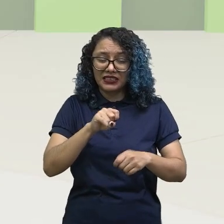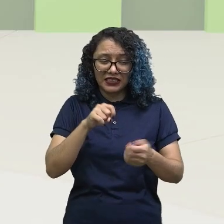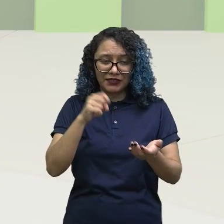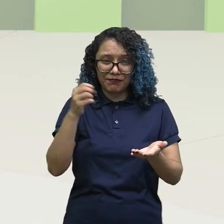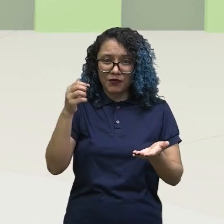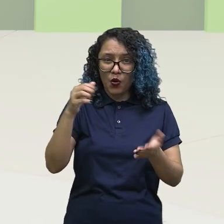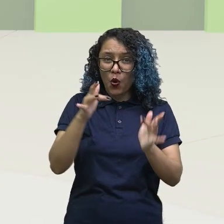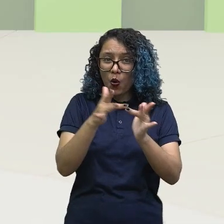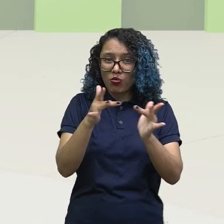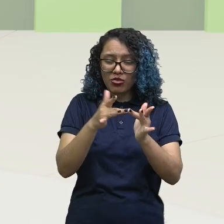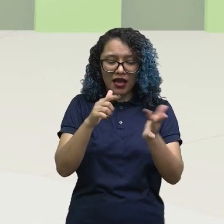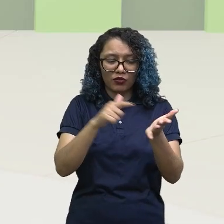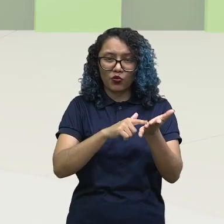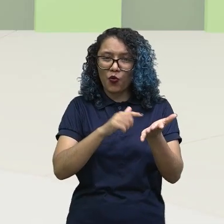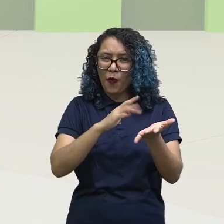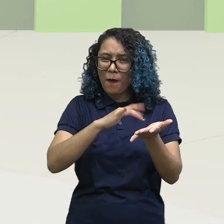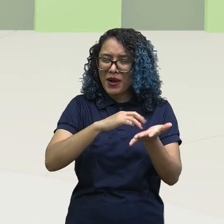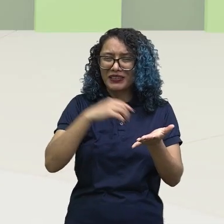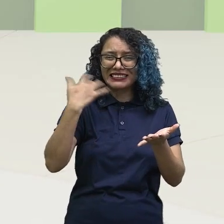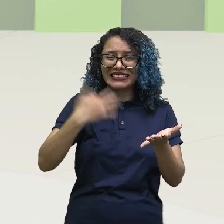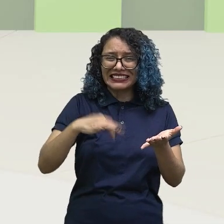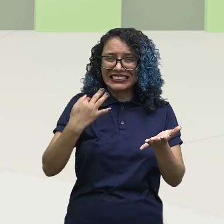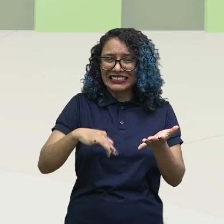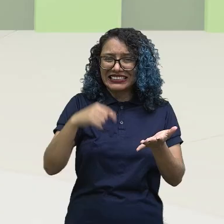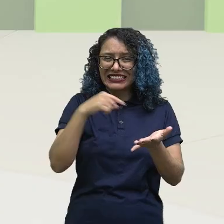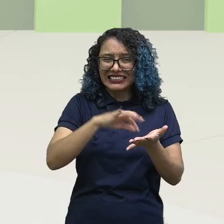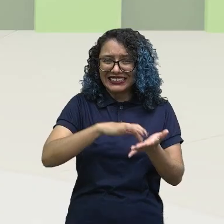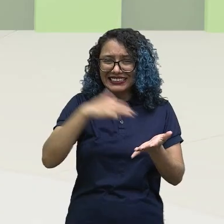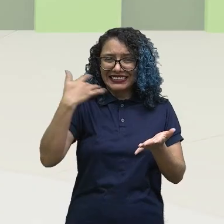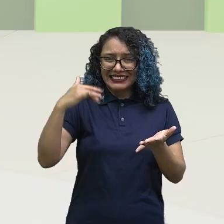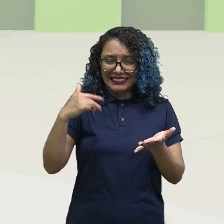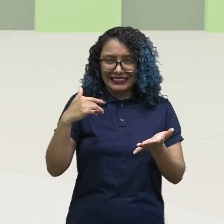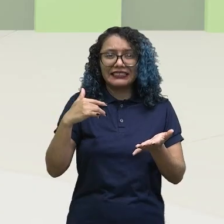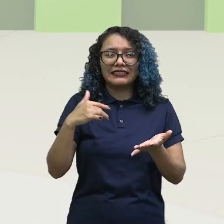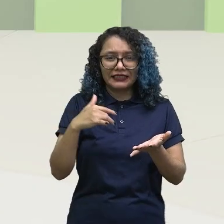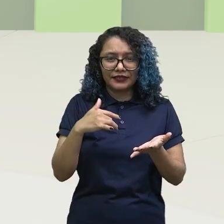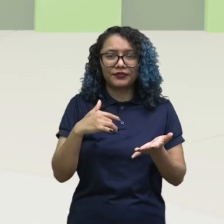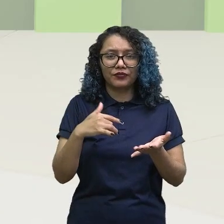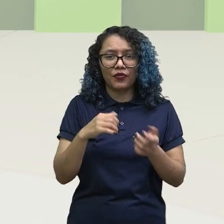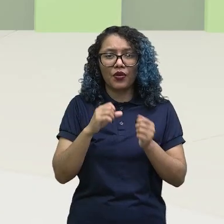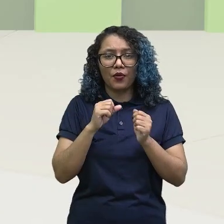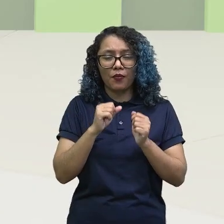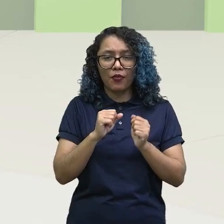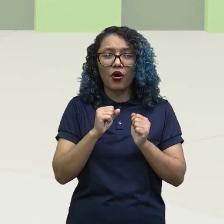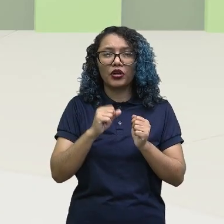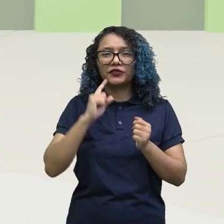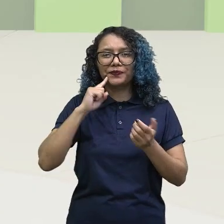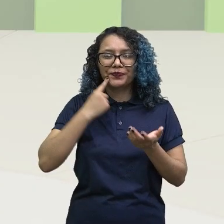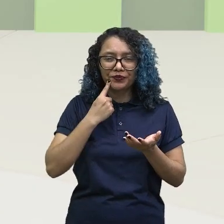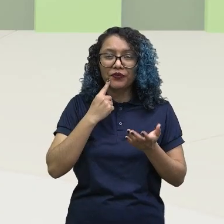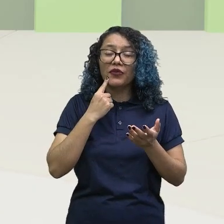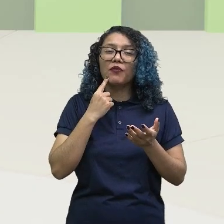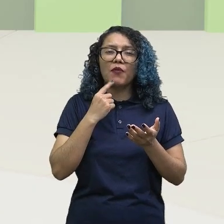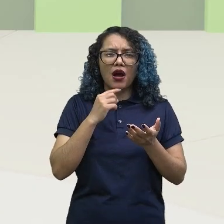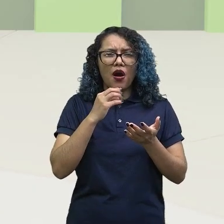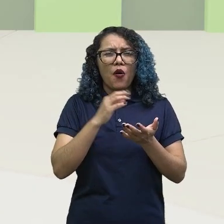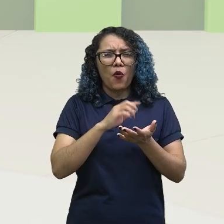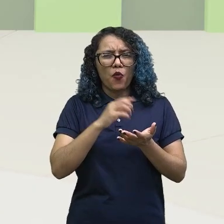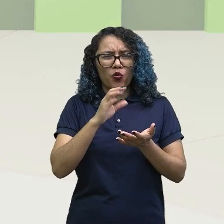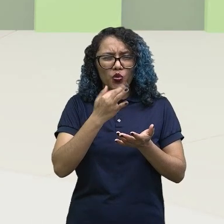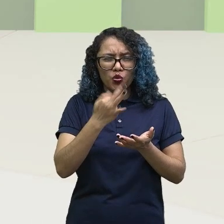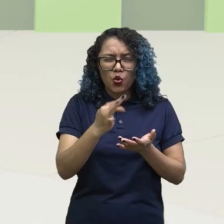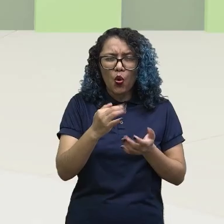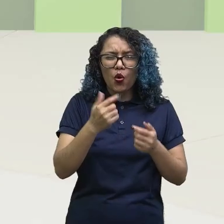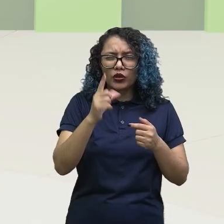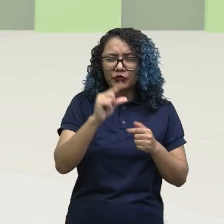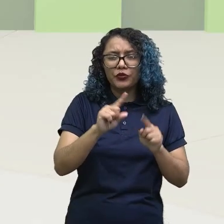arder muito, tá? E aí você coloca limão, que vai ali amenizar, mas vai direto para o hospital. Então,